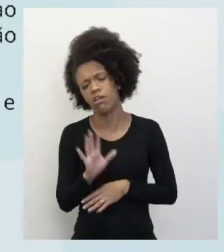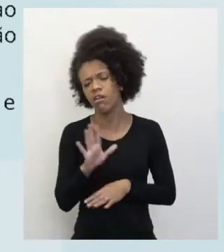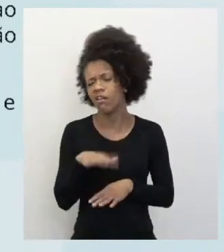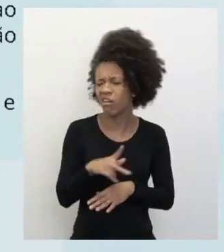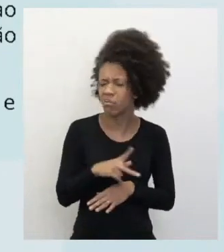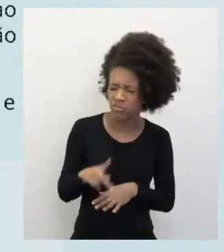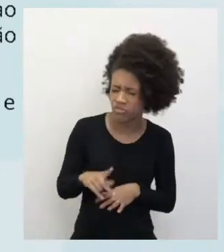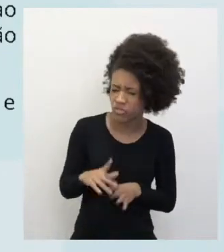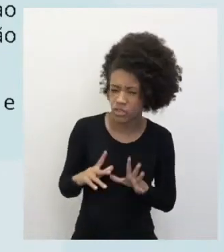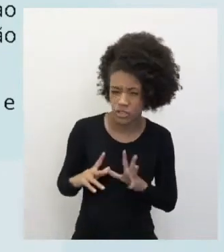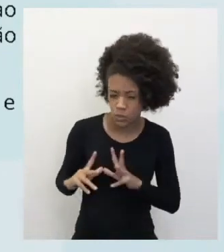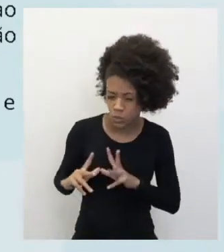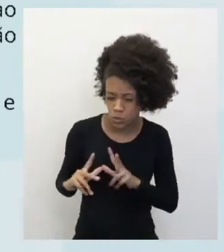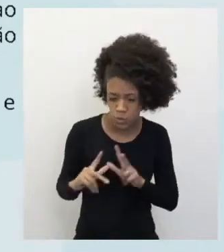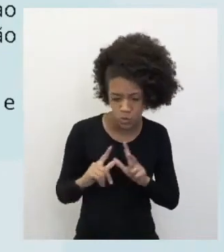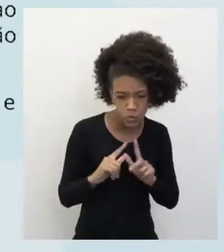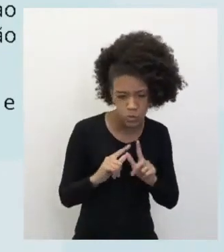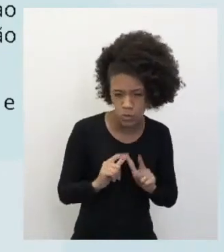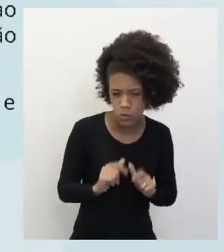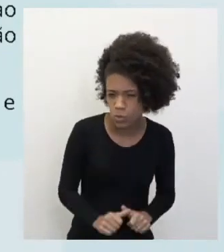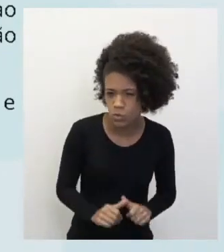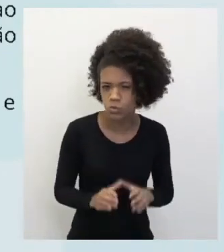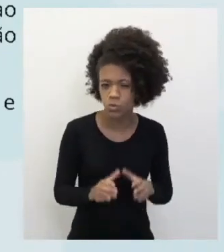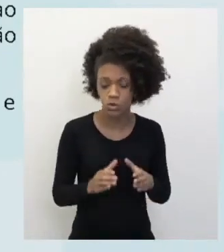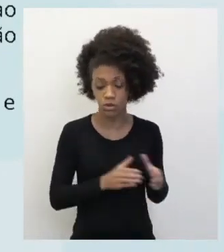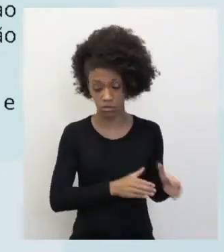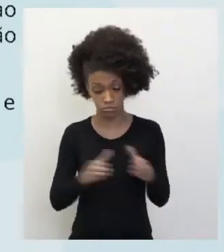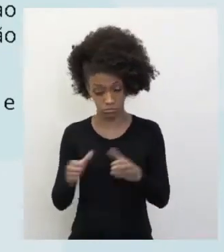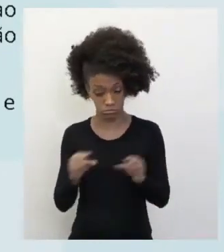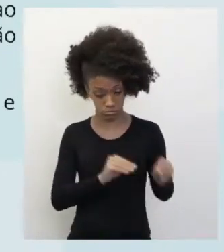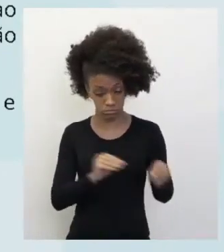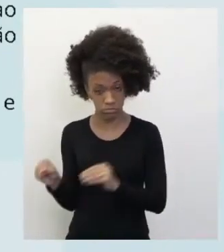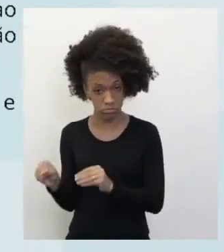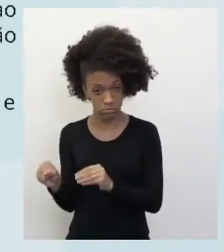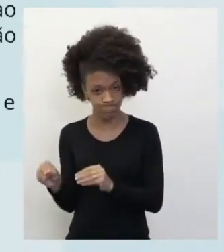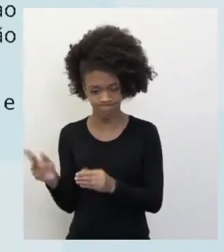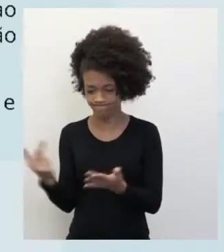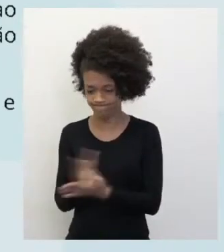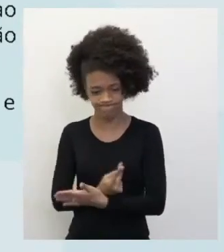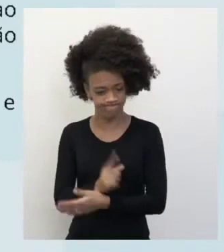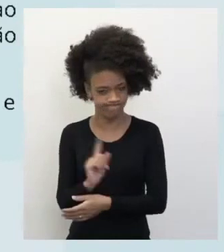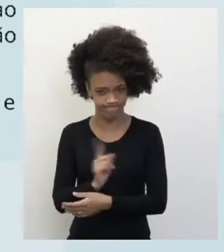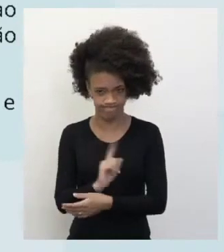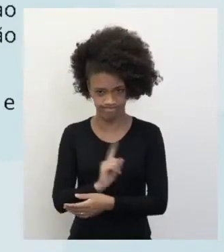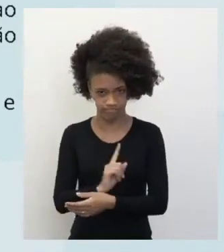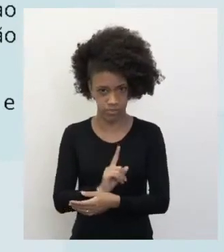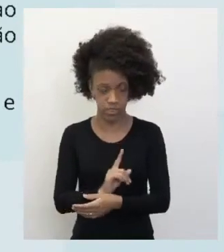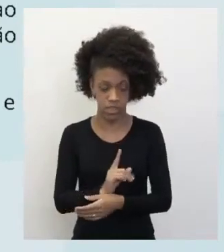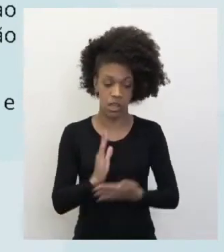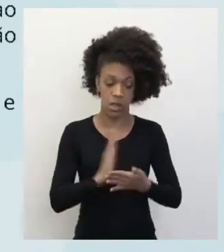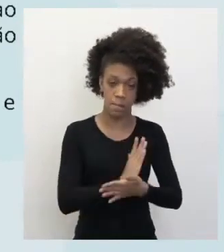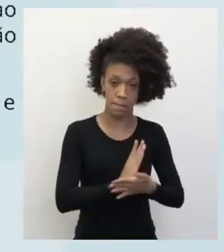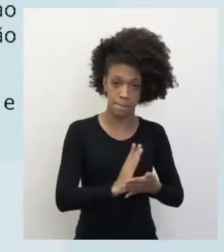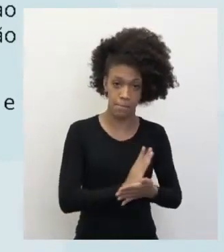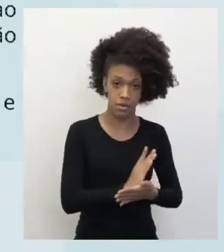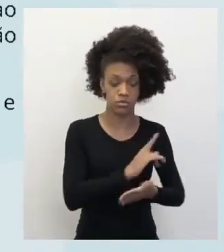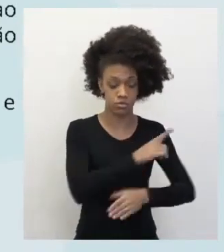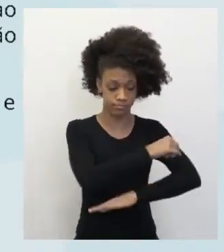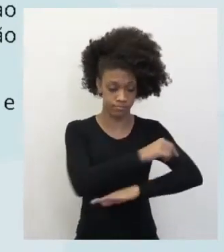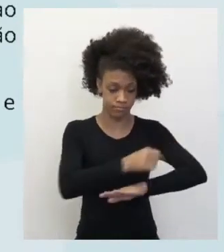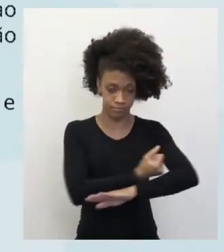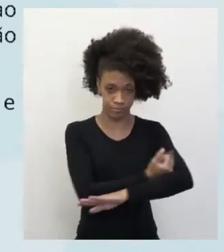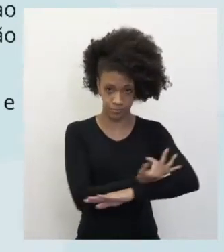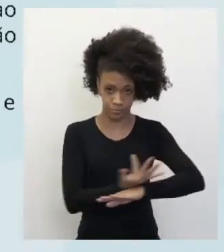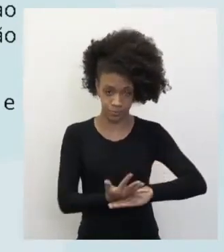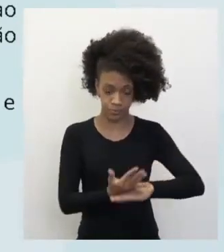toda a produção do manso servil vai para o servo, certo? Errado. Parte dessa produção